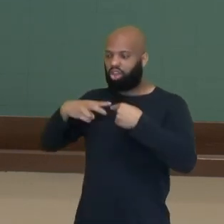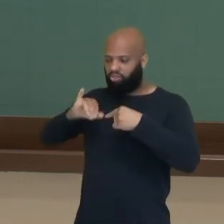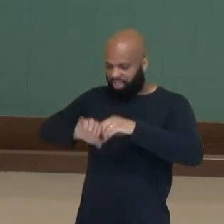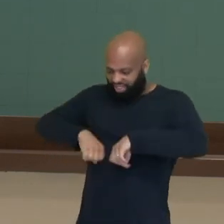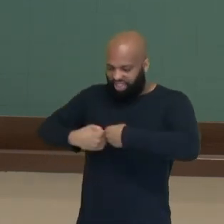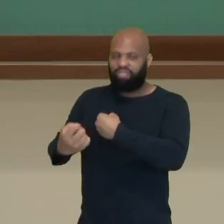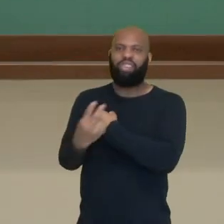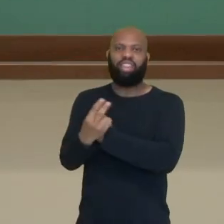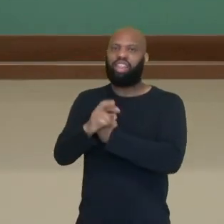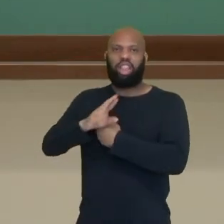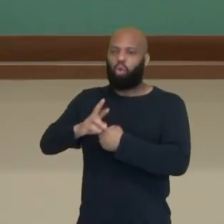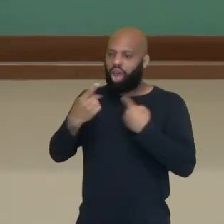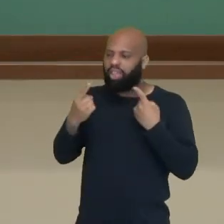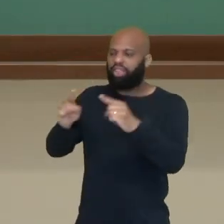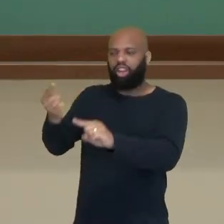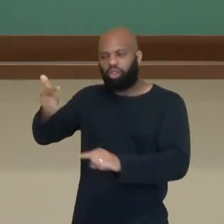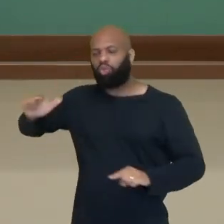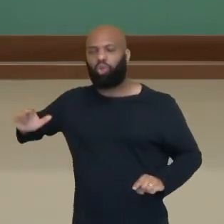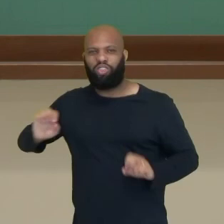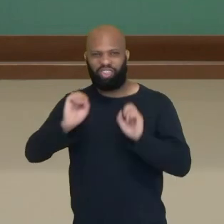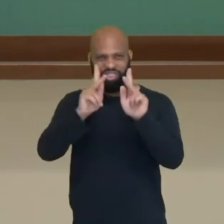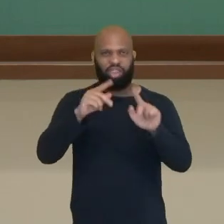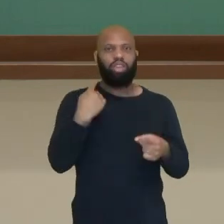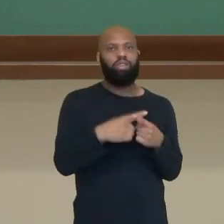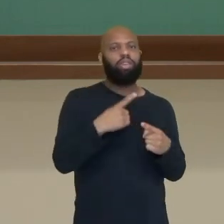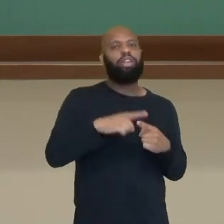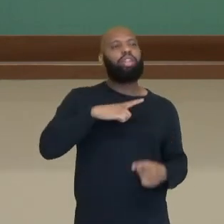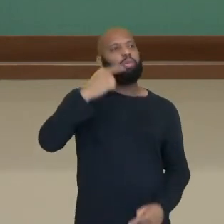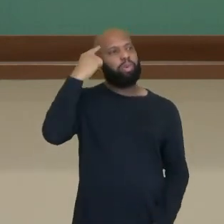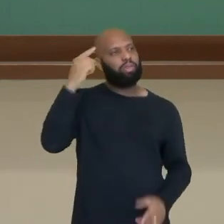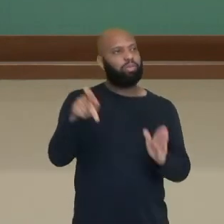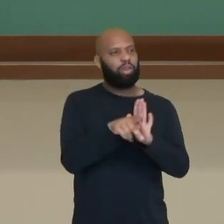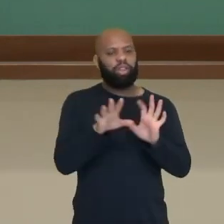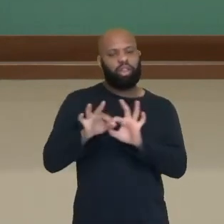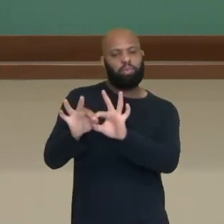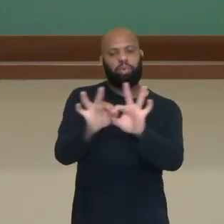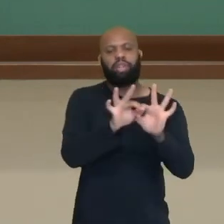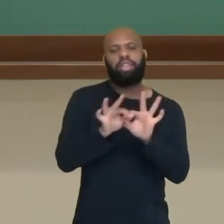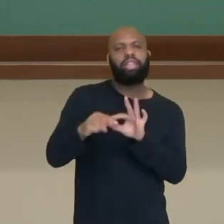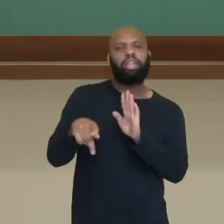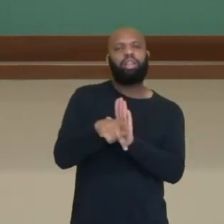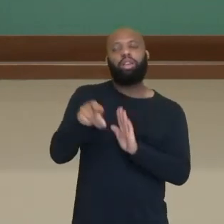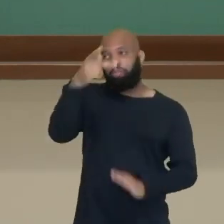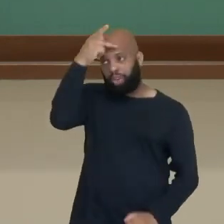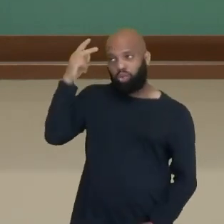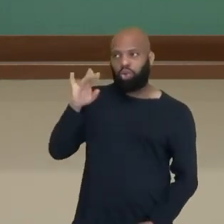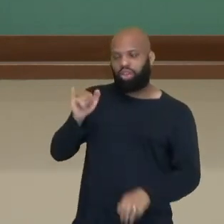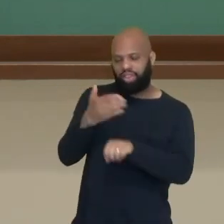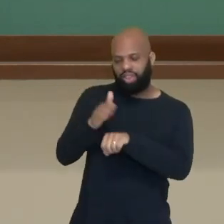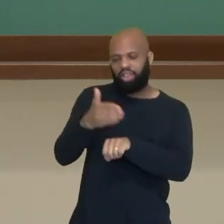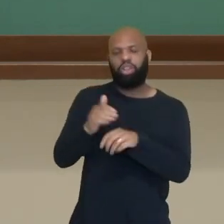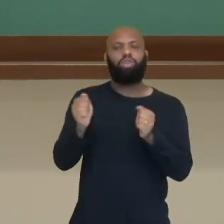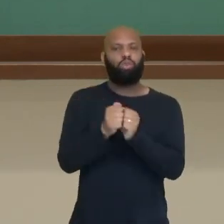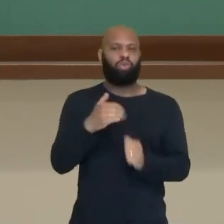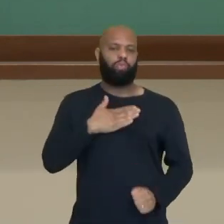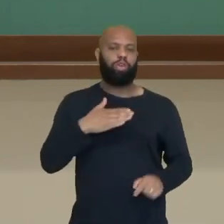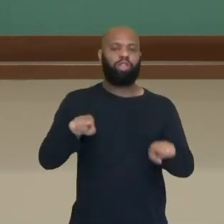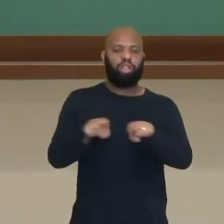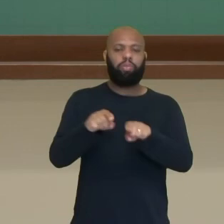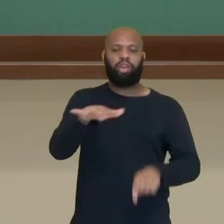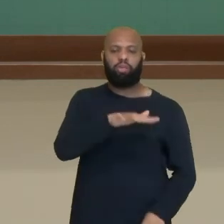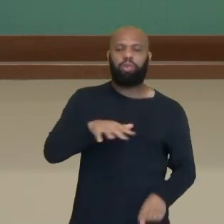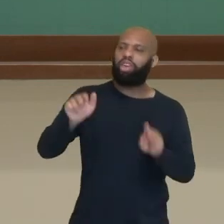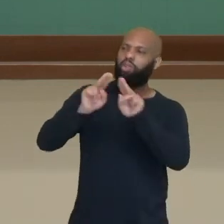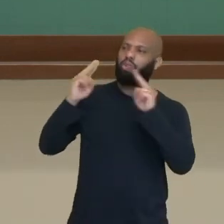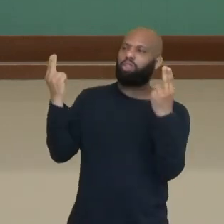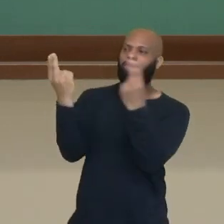Então, pensando, pessoal, a questão da harmonia, né, eu estar em harmonia com a pessoa que treina comigo, com o meu